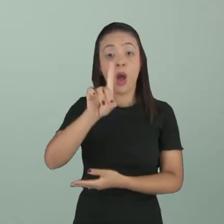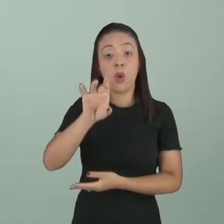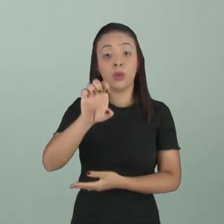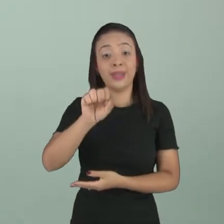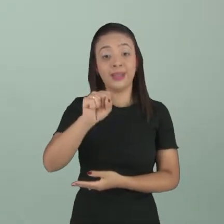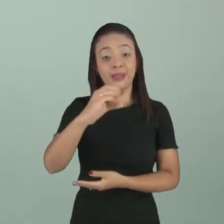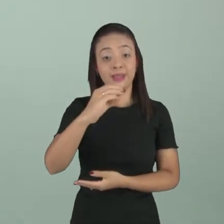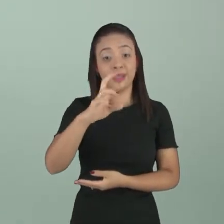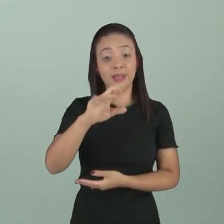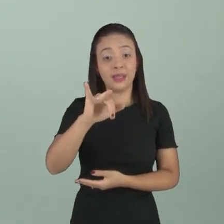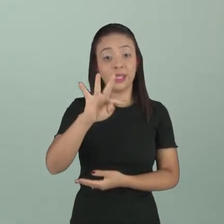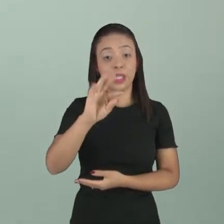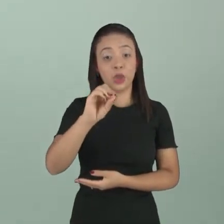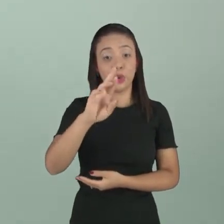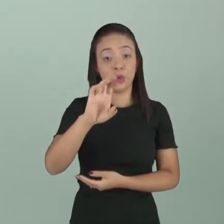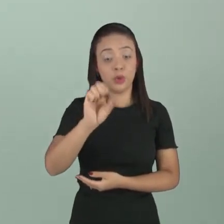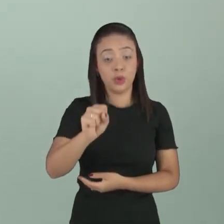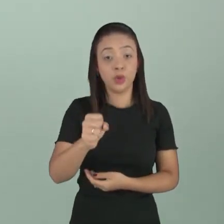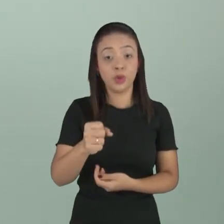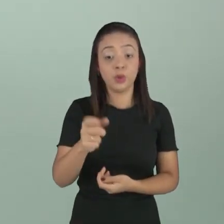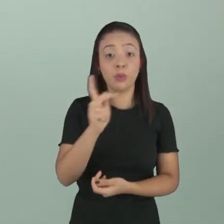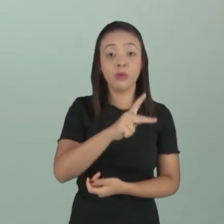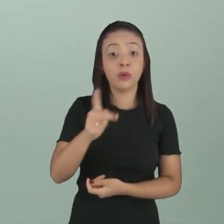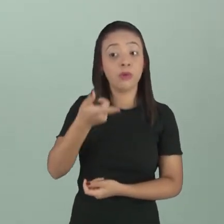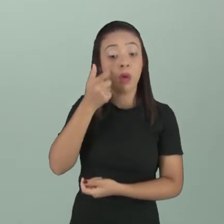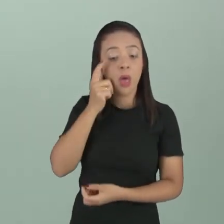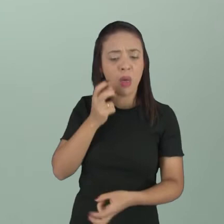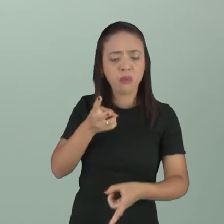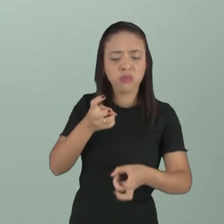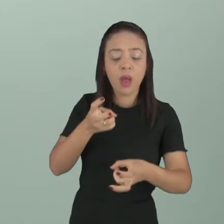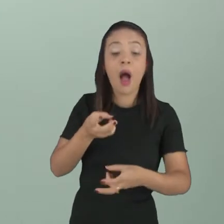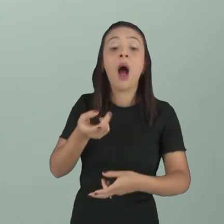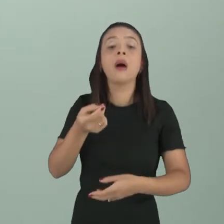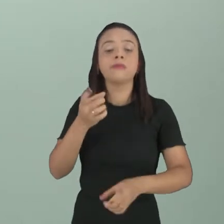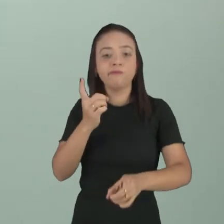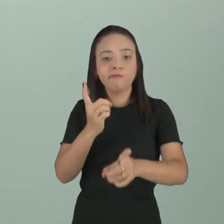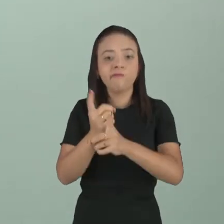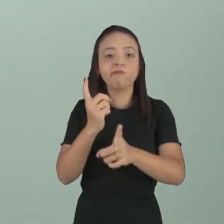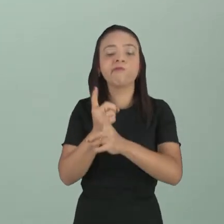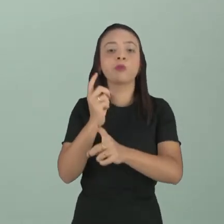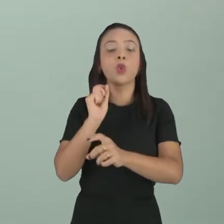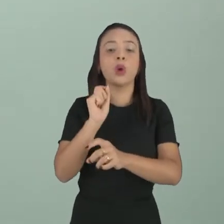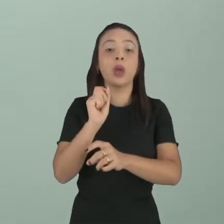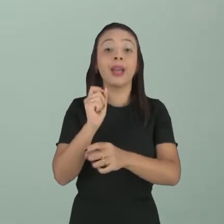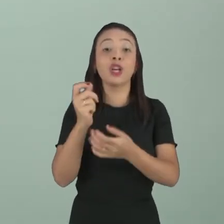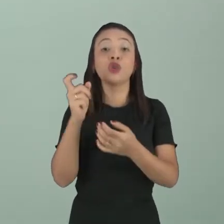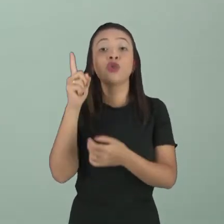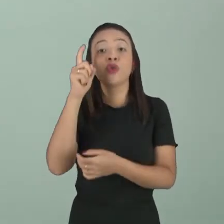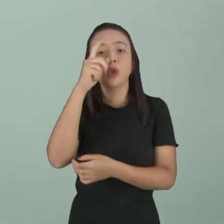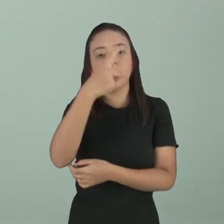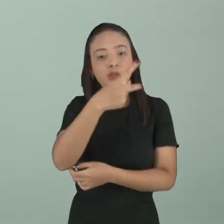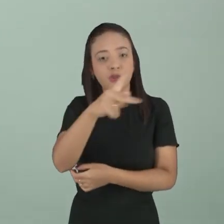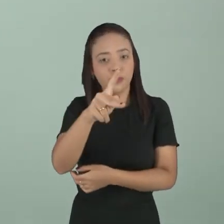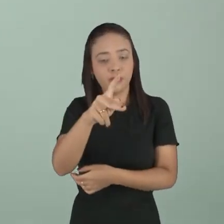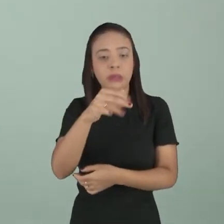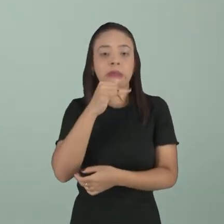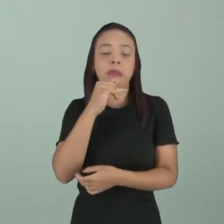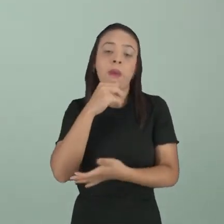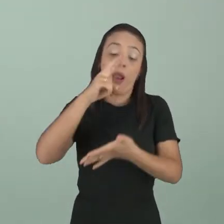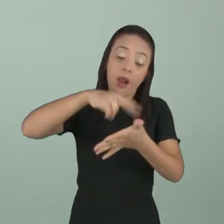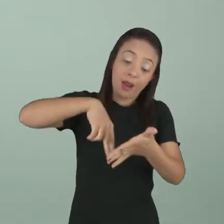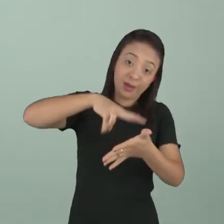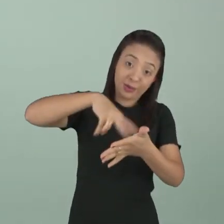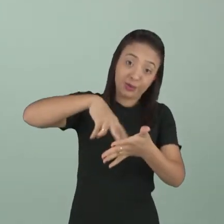muitos professores consegue identificar Onde estão os problemas adquiridos com leituras com outras